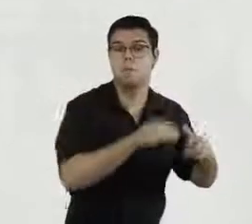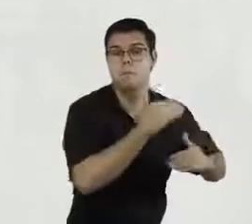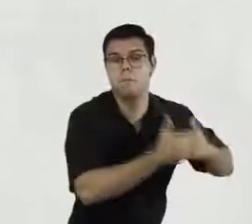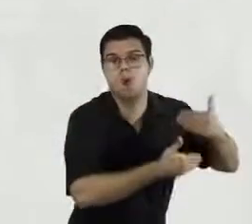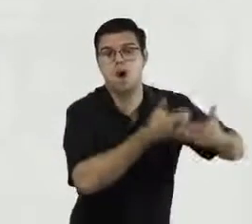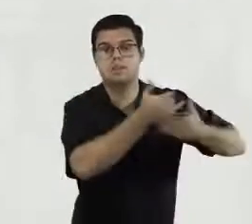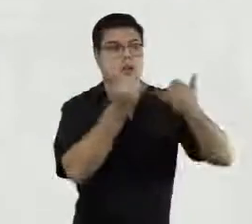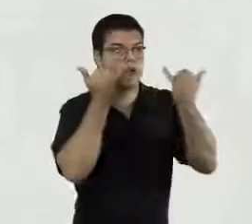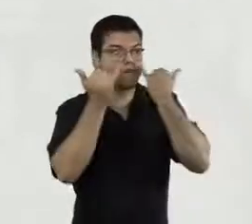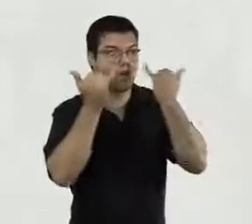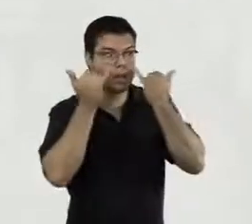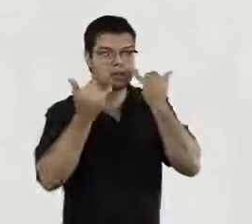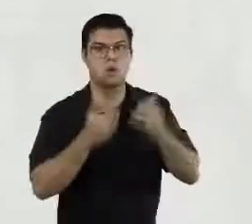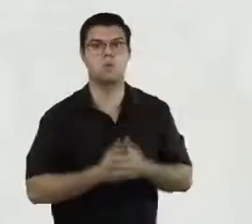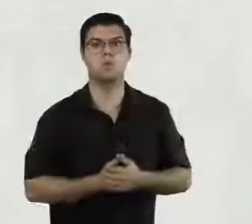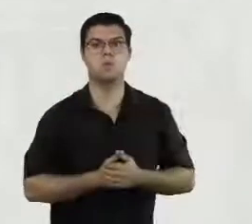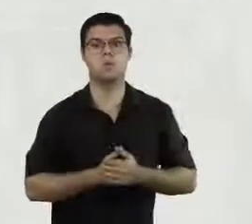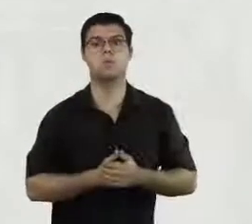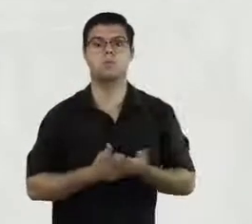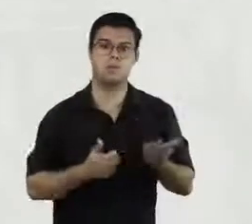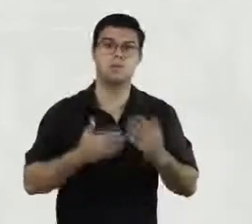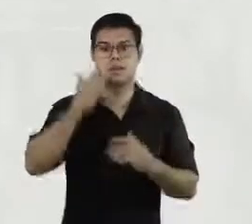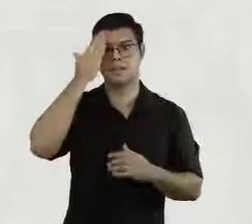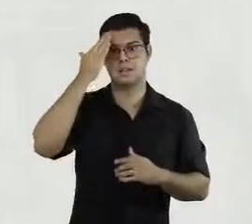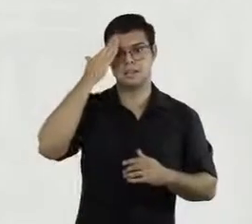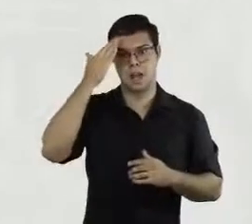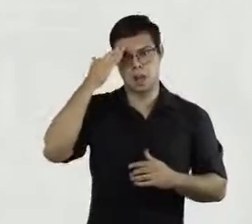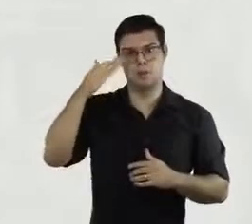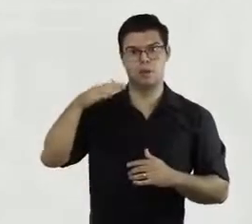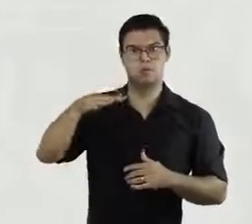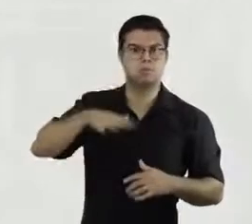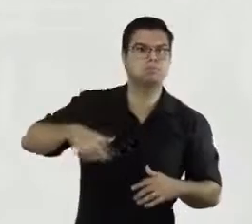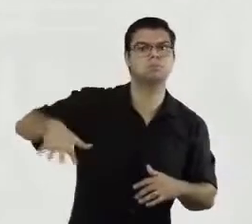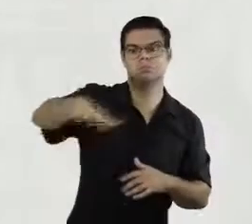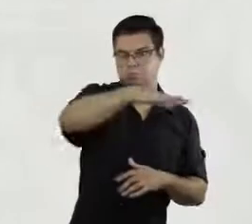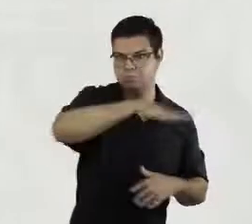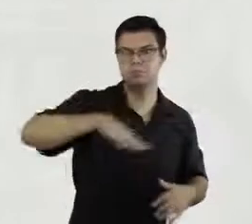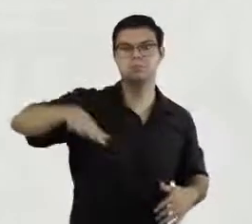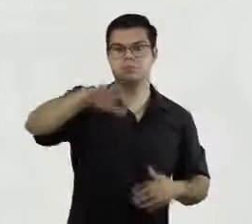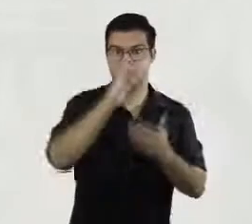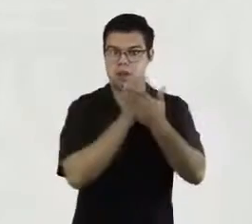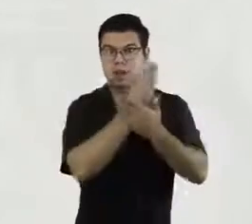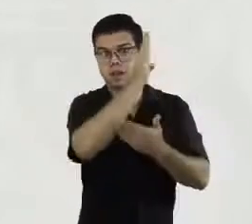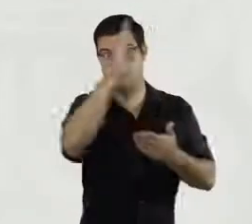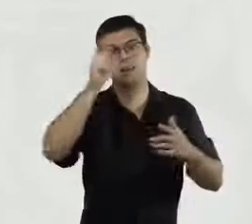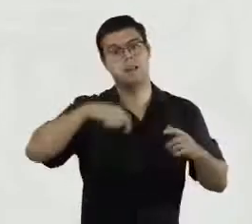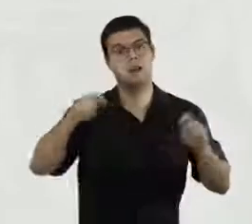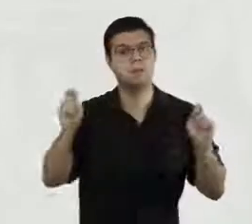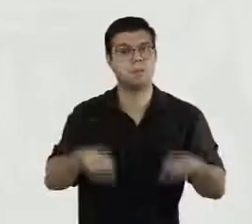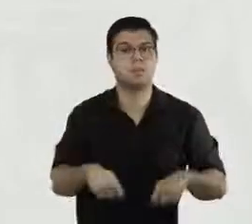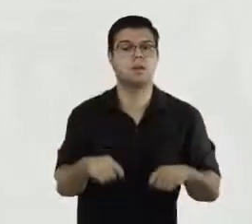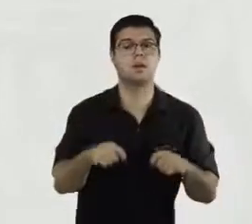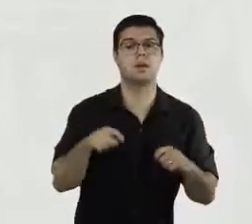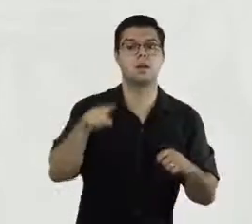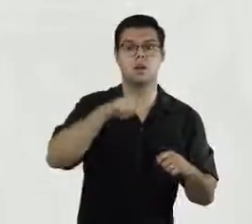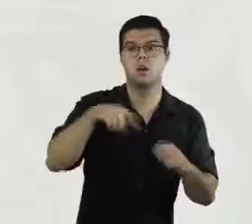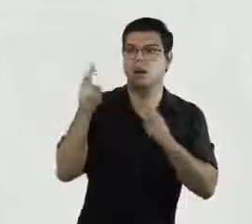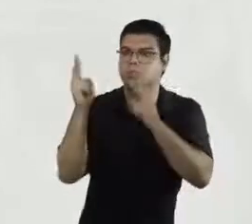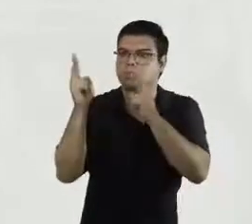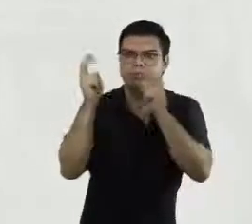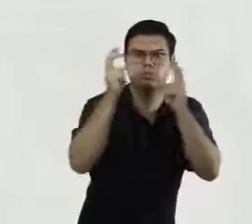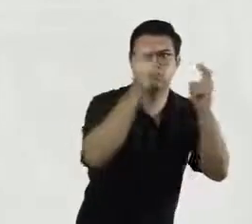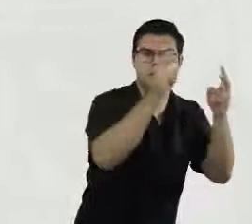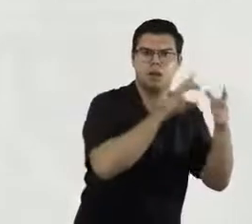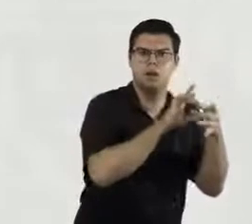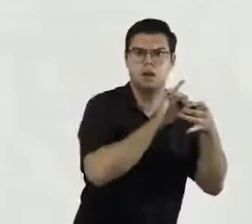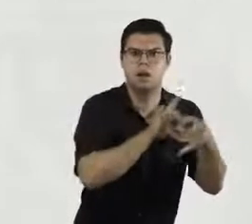de informação. Contudo, a natureza da bibliografia pode ser percebida tanto da passagem da enumeração de itens